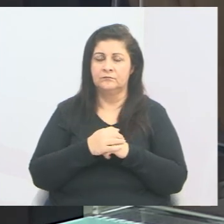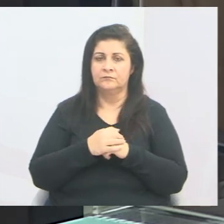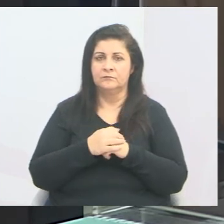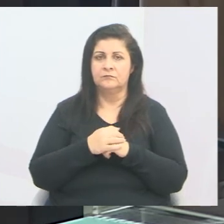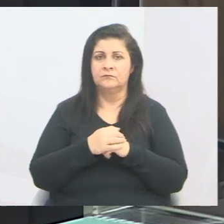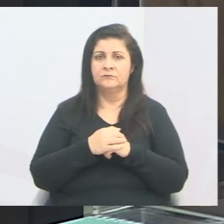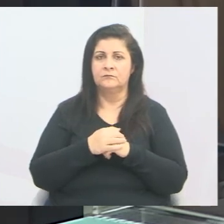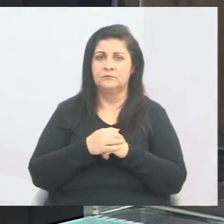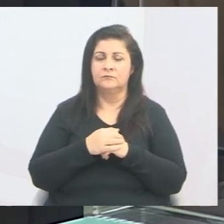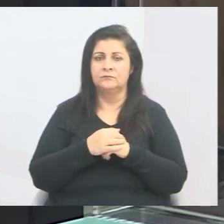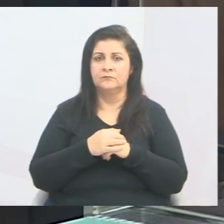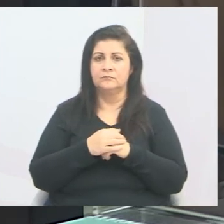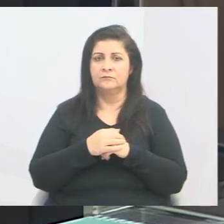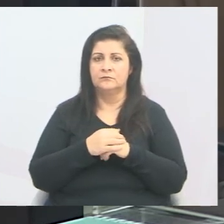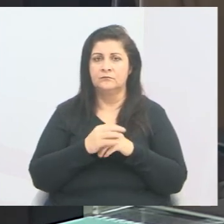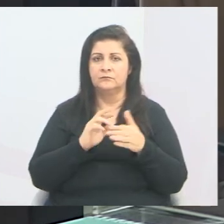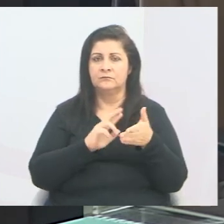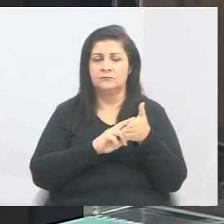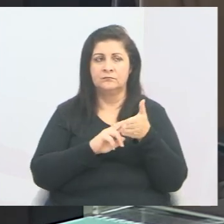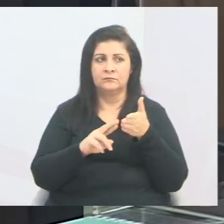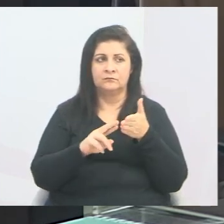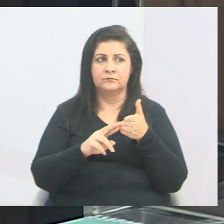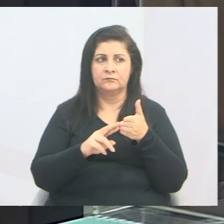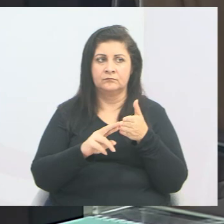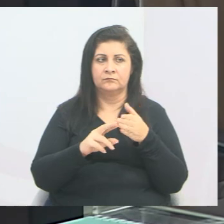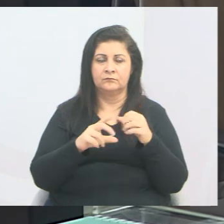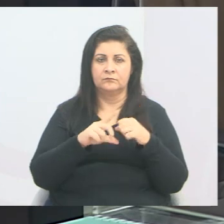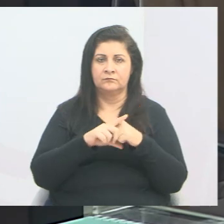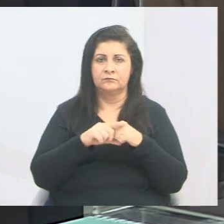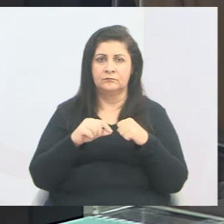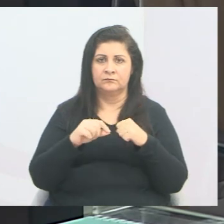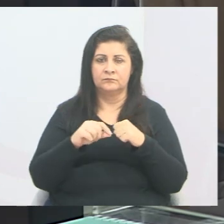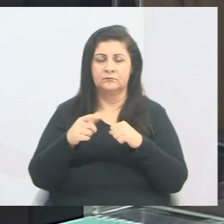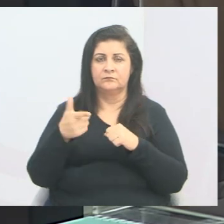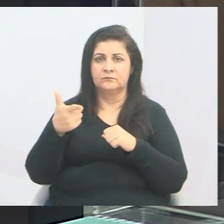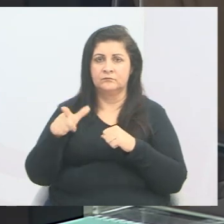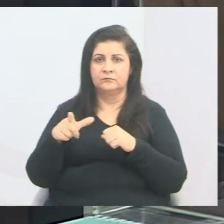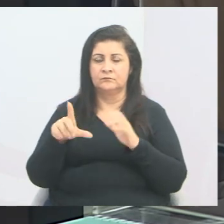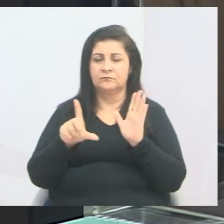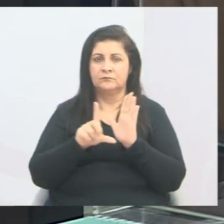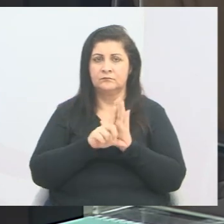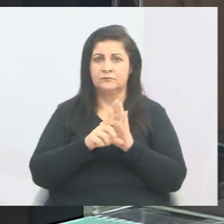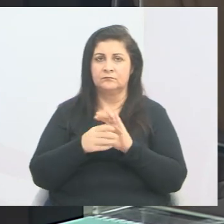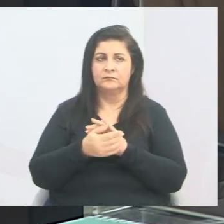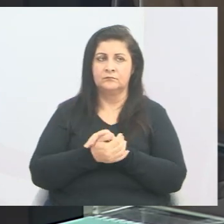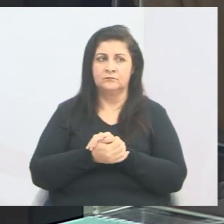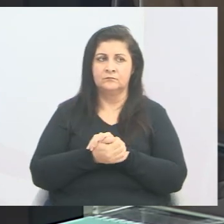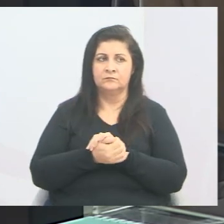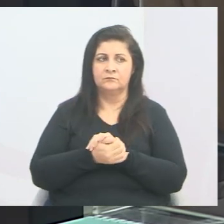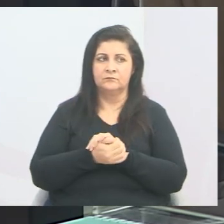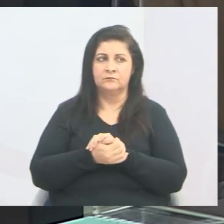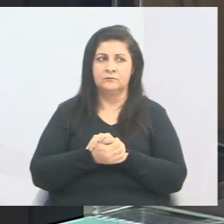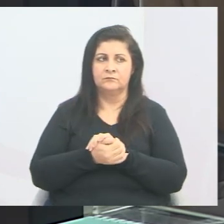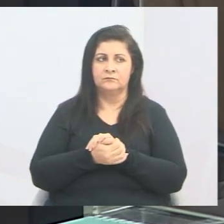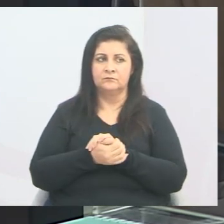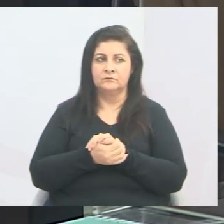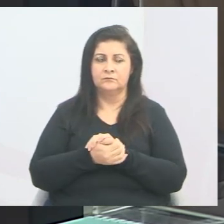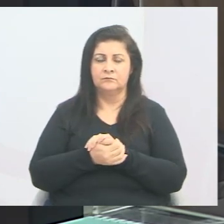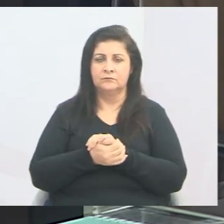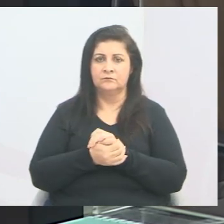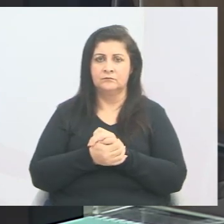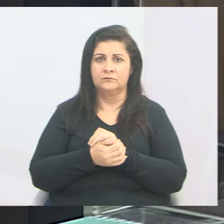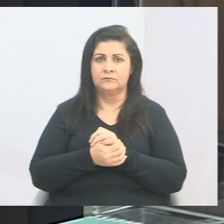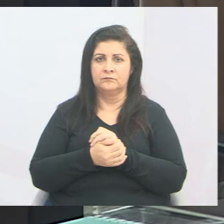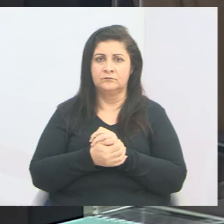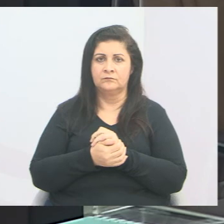artigo 42 da Lei 4.320, que rege toda a base orçamentária. E o que diz